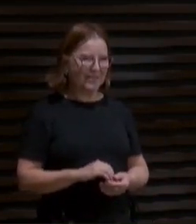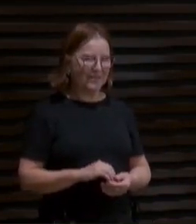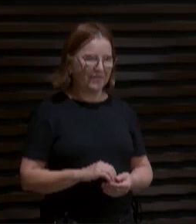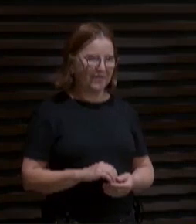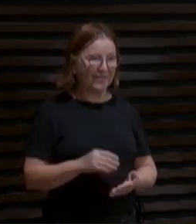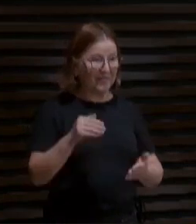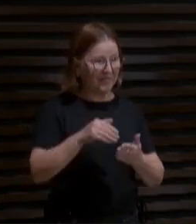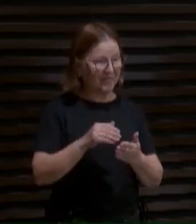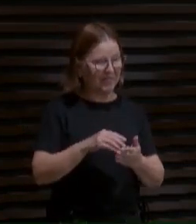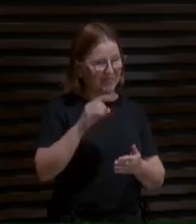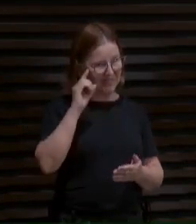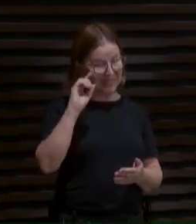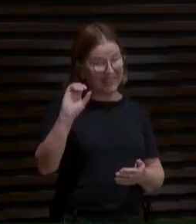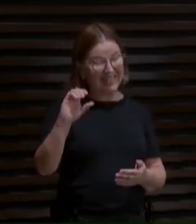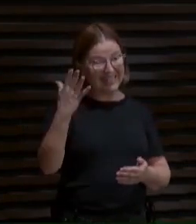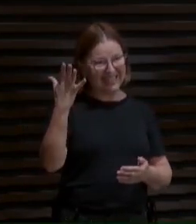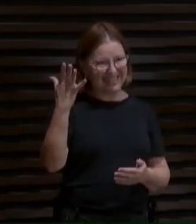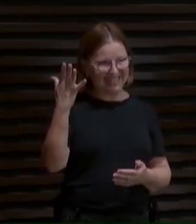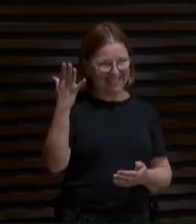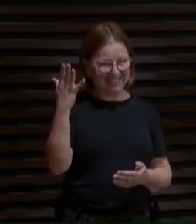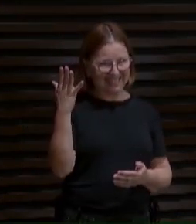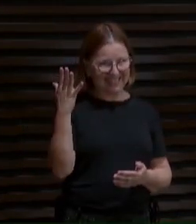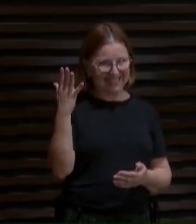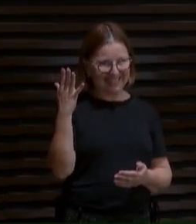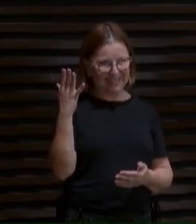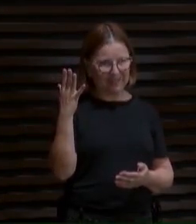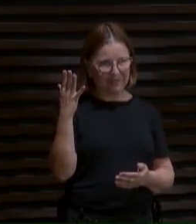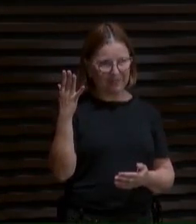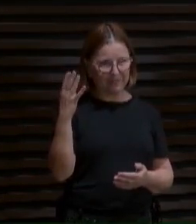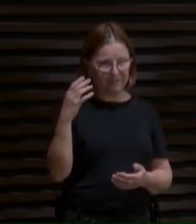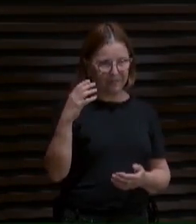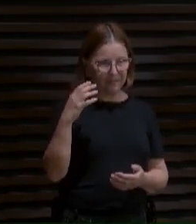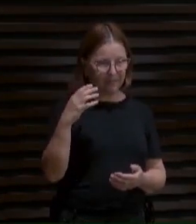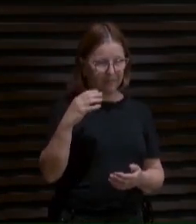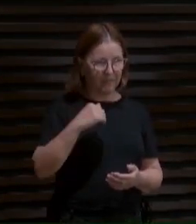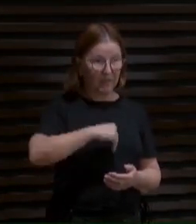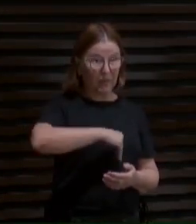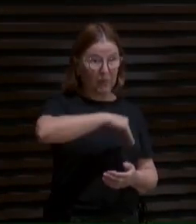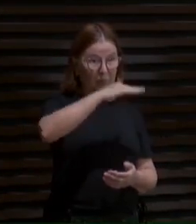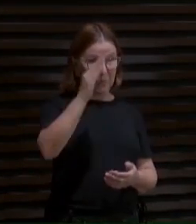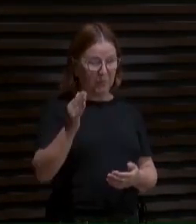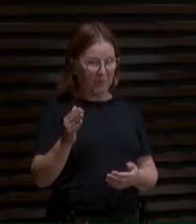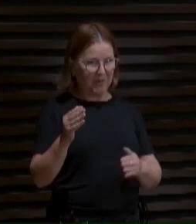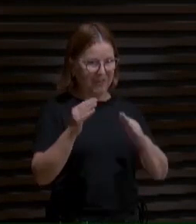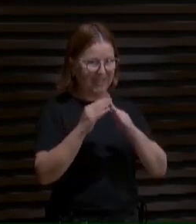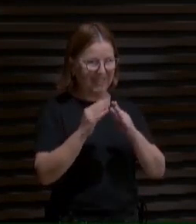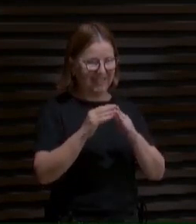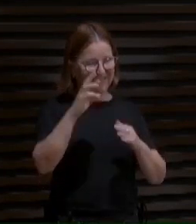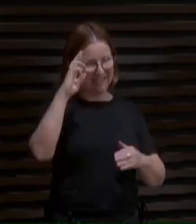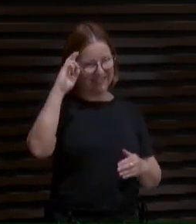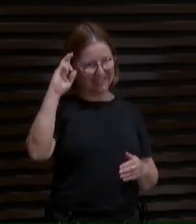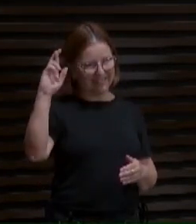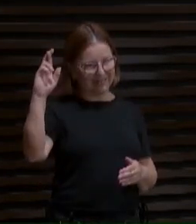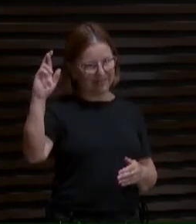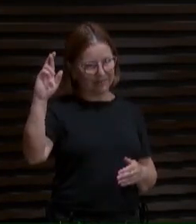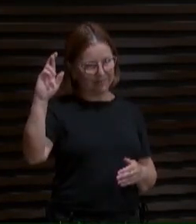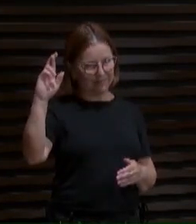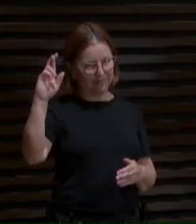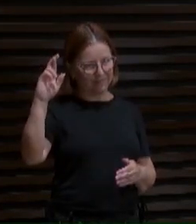Nos últimos dias acontecerá que o monte da casa do Senhor